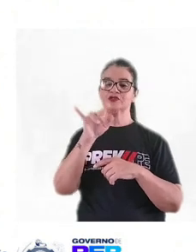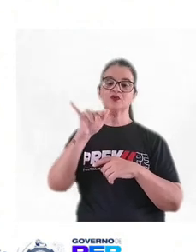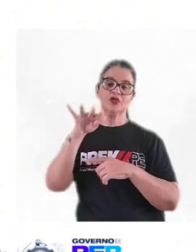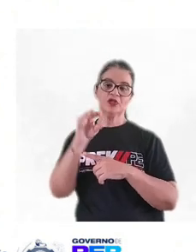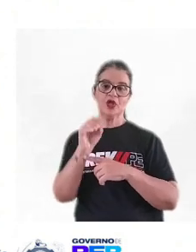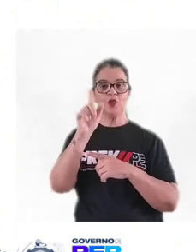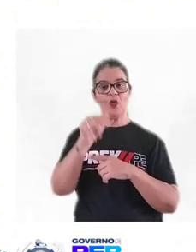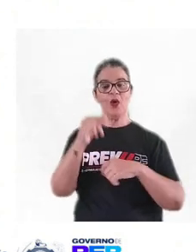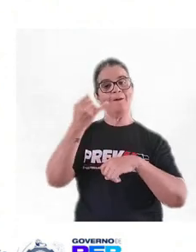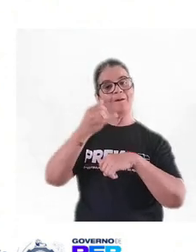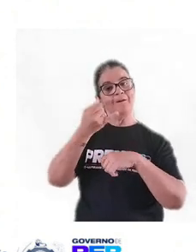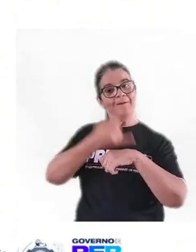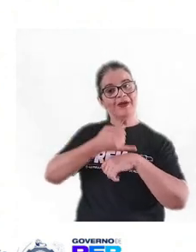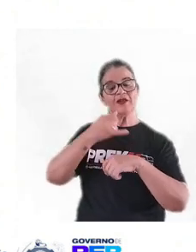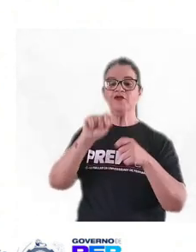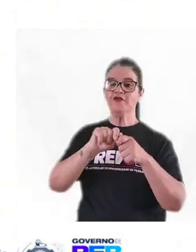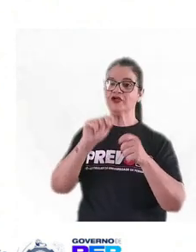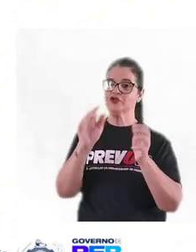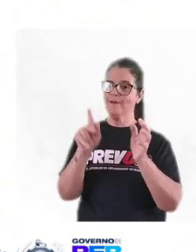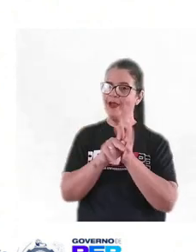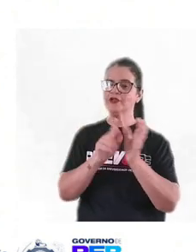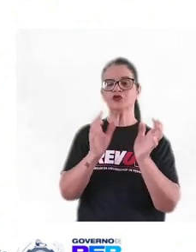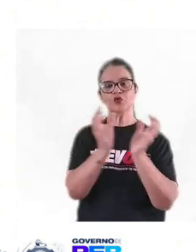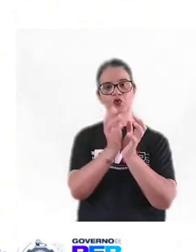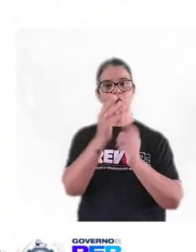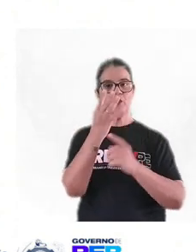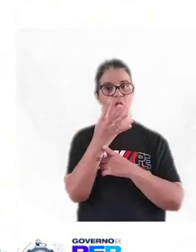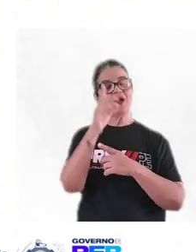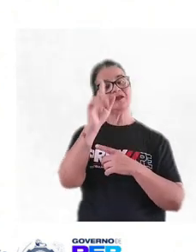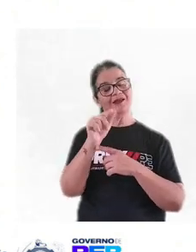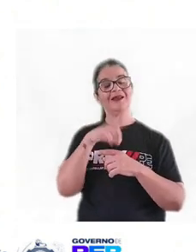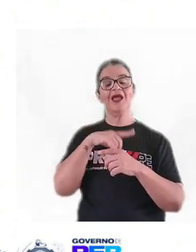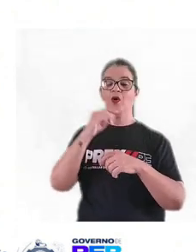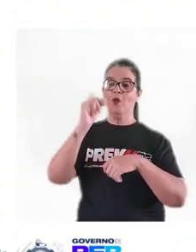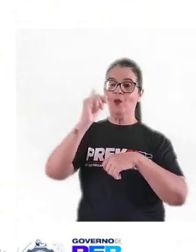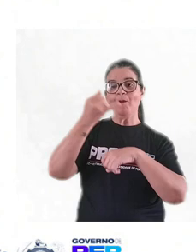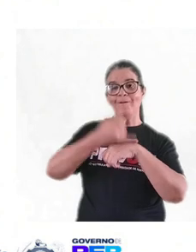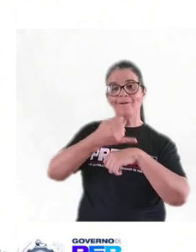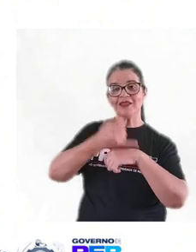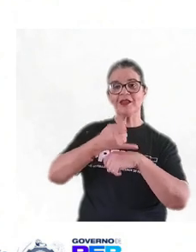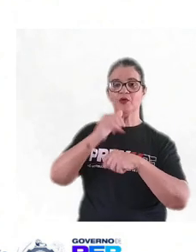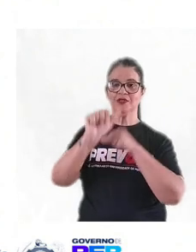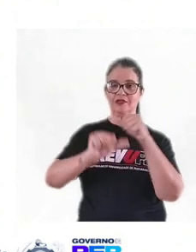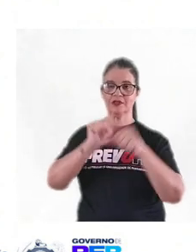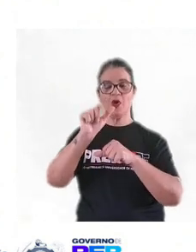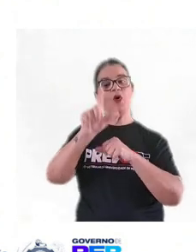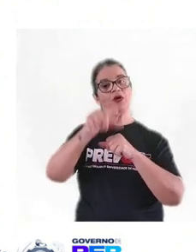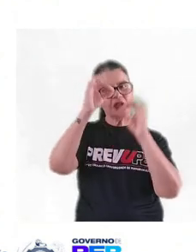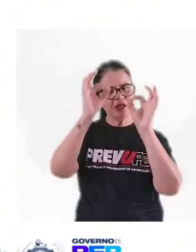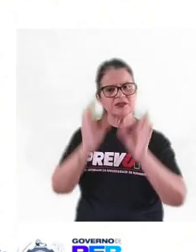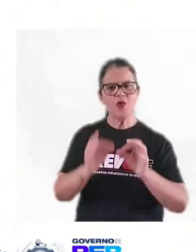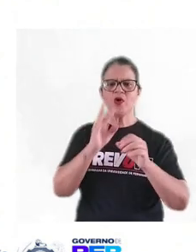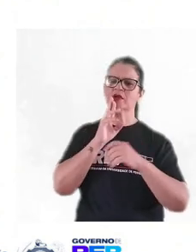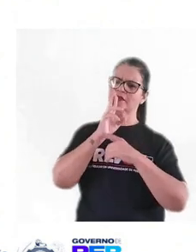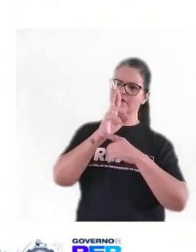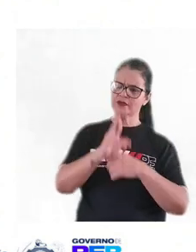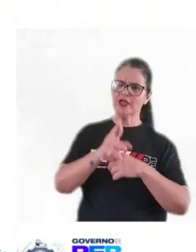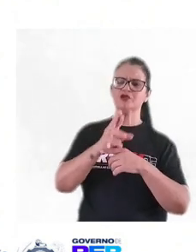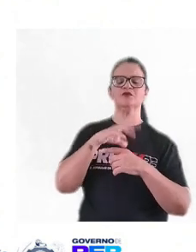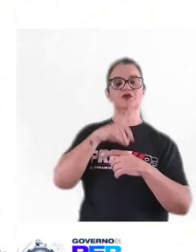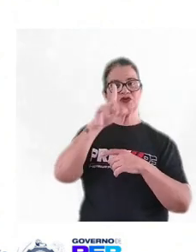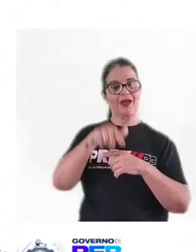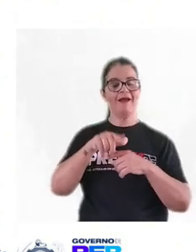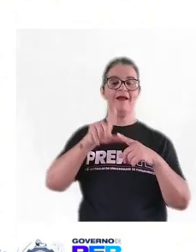um metal que faz parte do grupo 4 ou seja ele é um metal de transição então a alternativa correta dessa questão é a